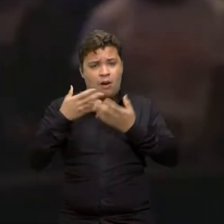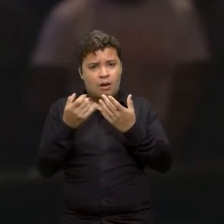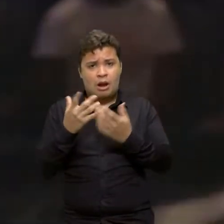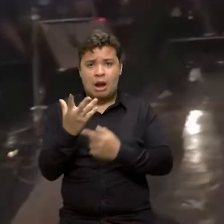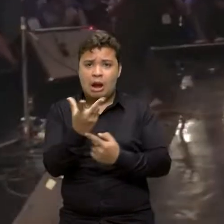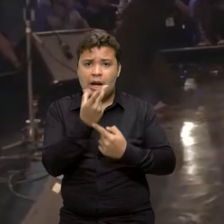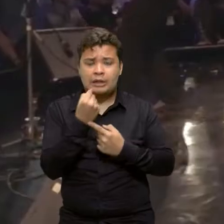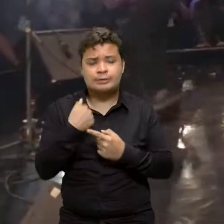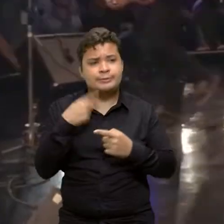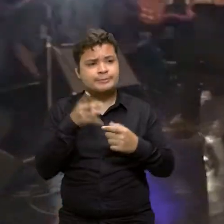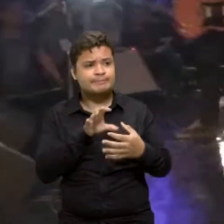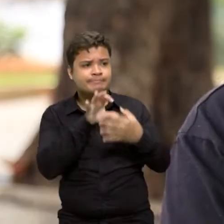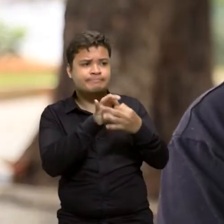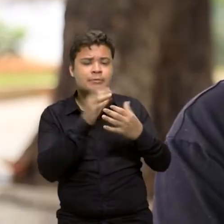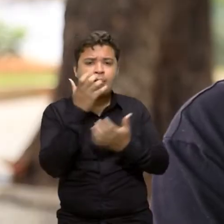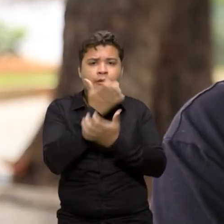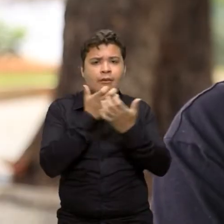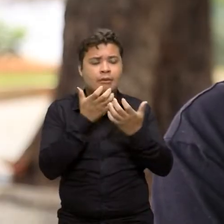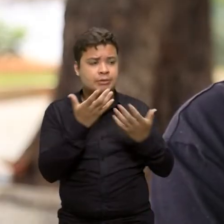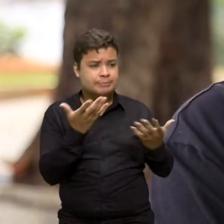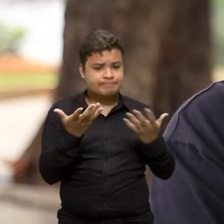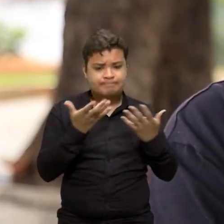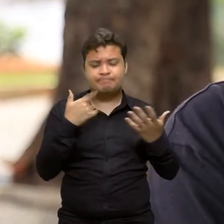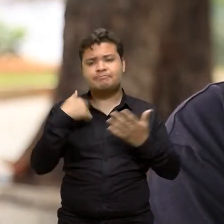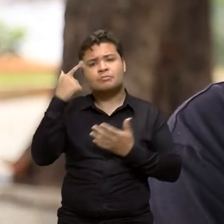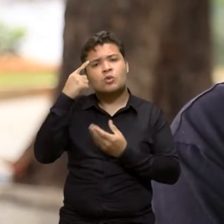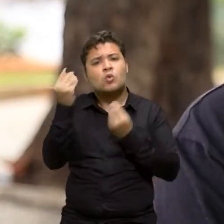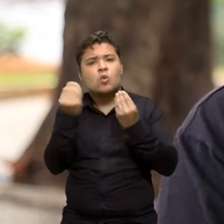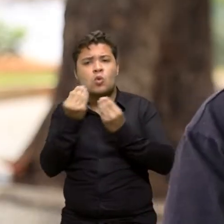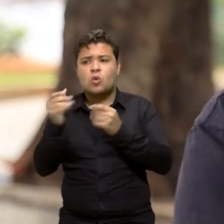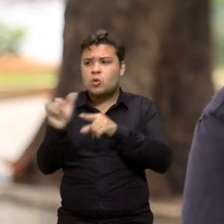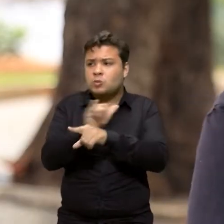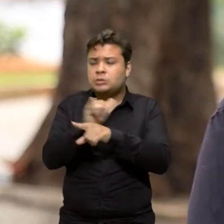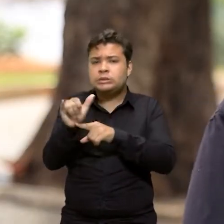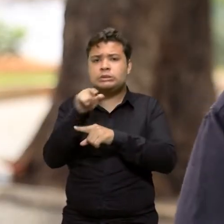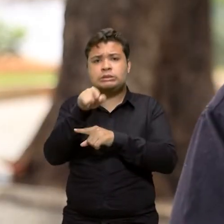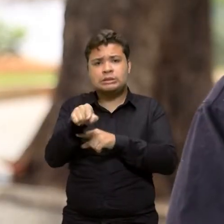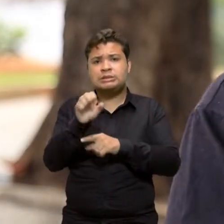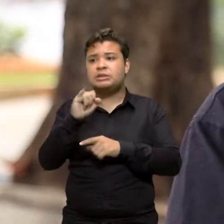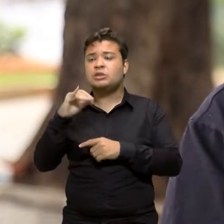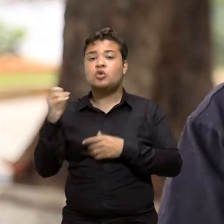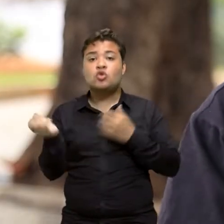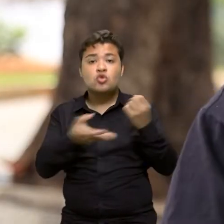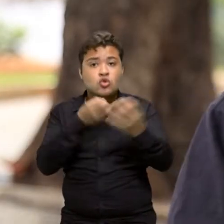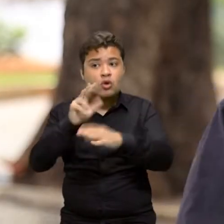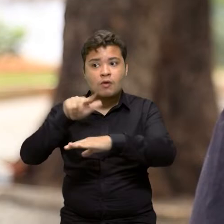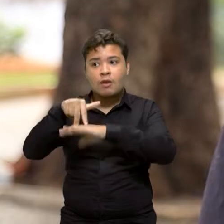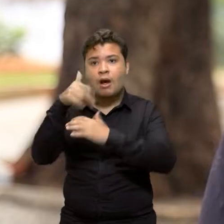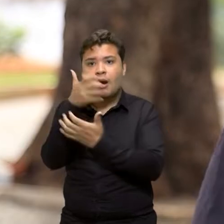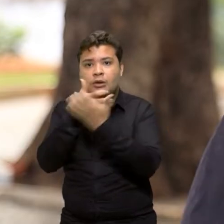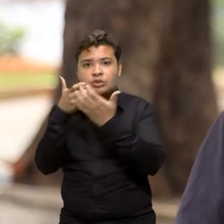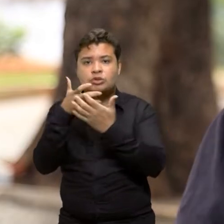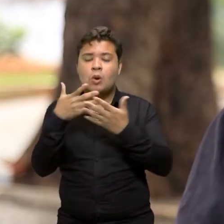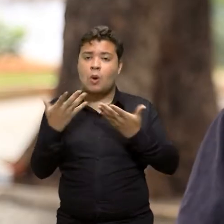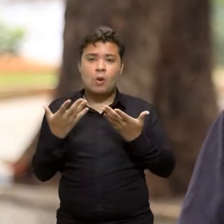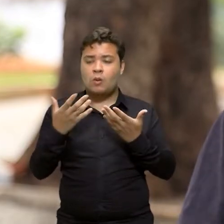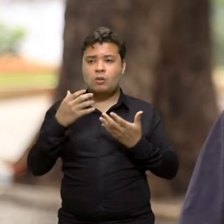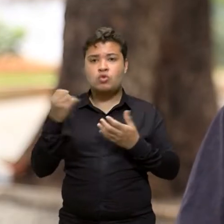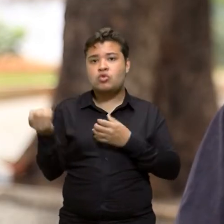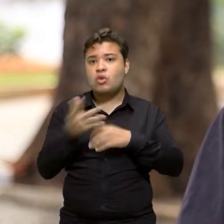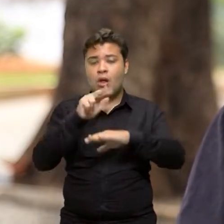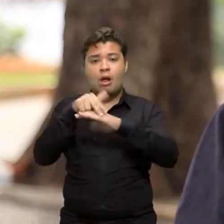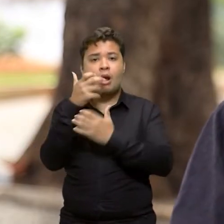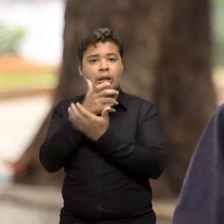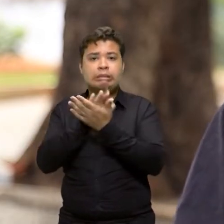aos artistas, seria como ficaria essa renovação artística, se iam surgir novos artistas, se esse processo ia ser interrompido, porque vários